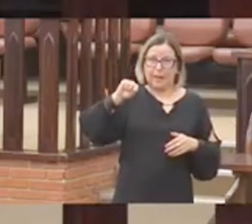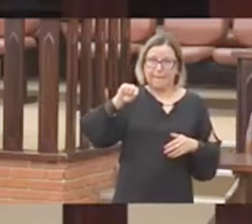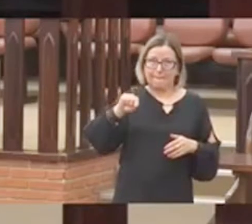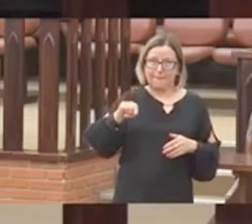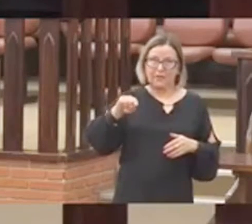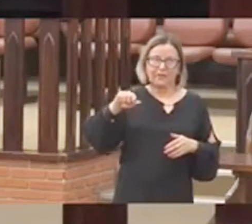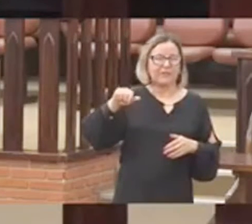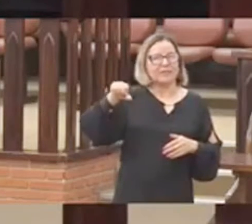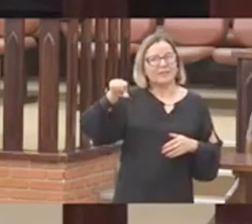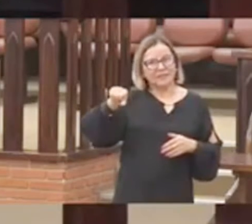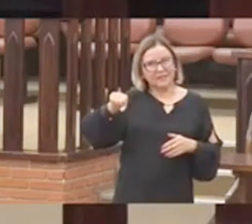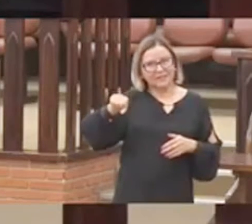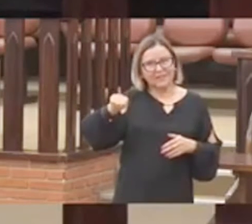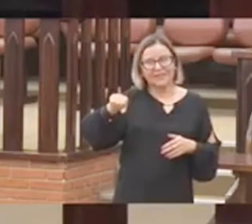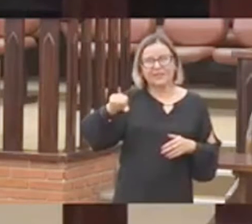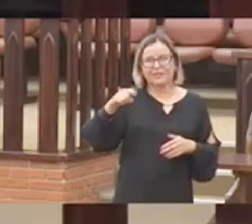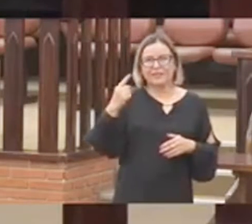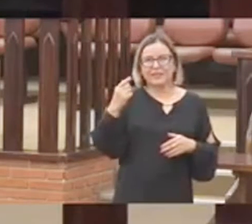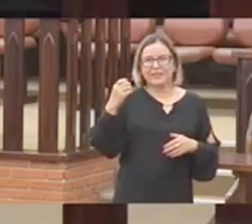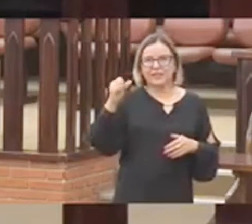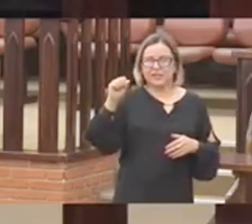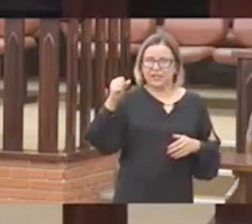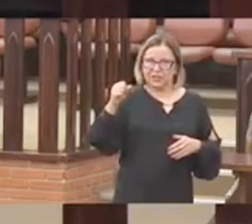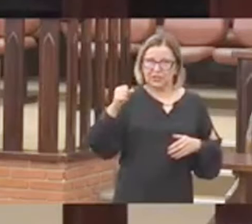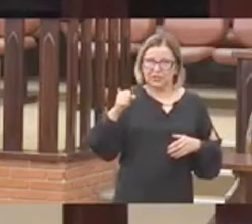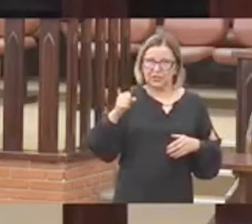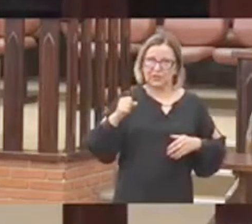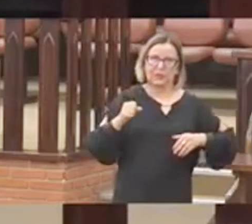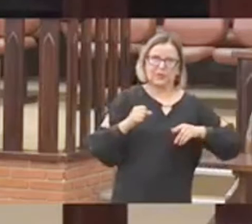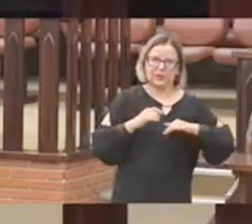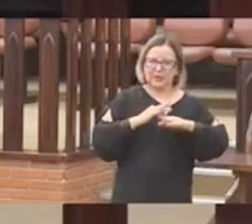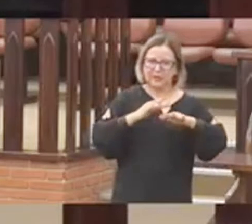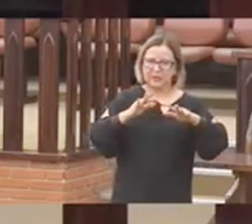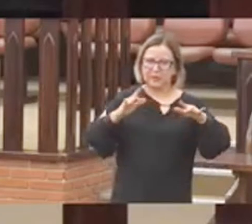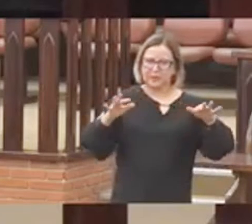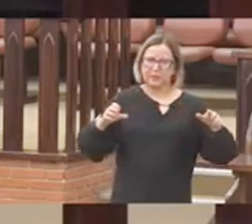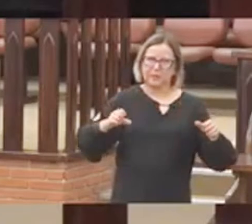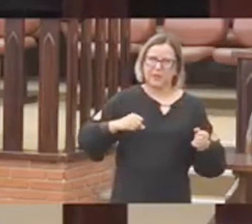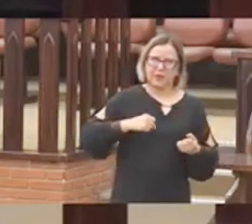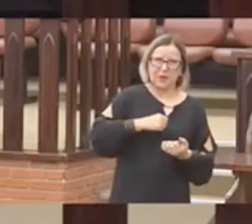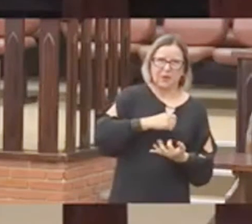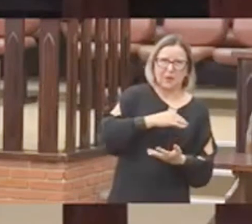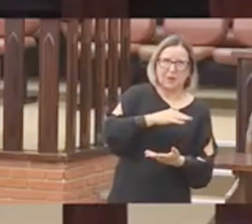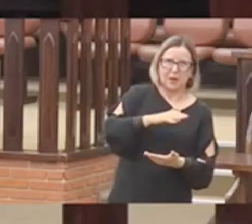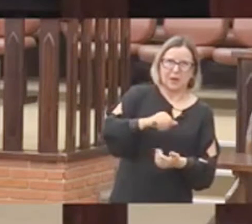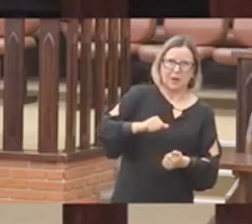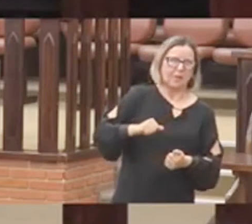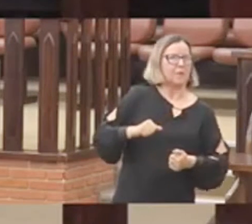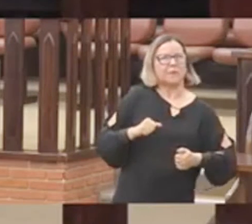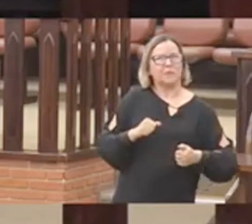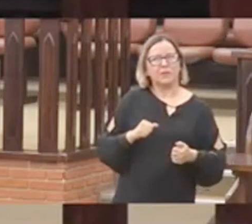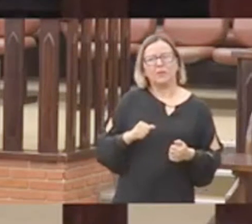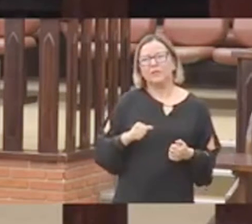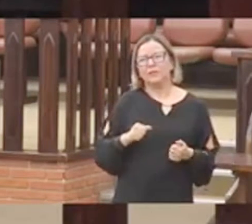vírus influenza, que se espalhou pelo mundo e contaminou 1/4 da população mundial.